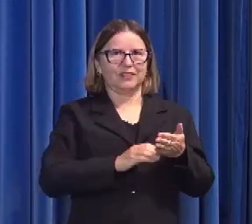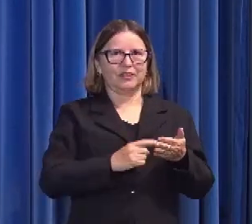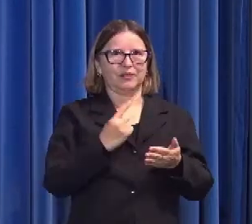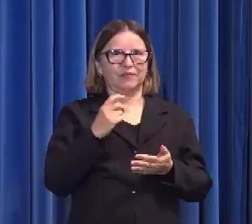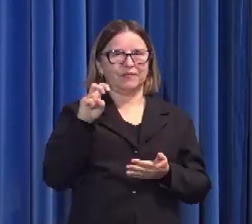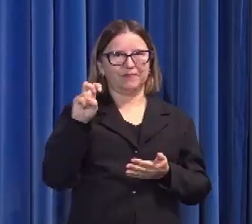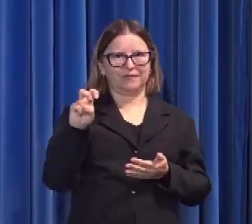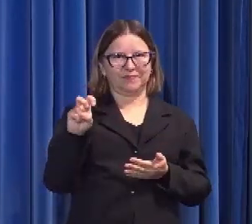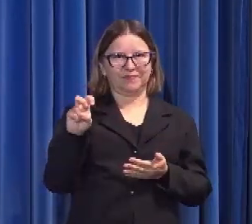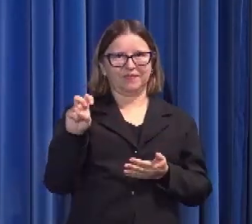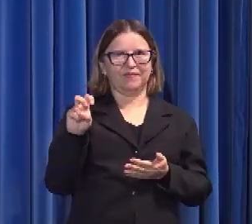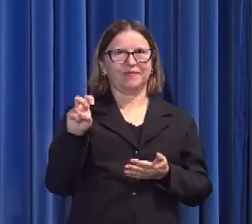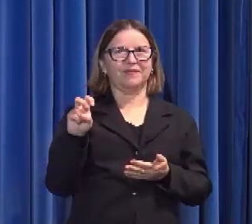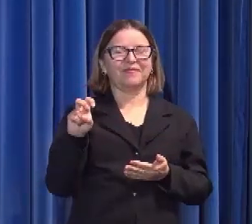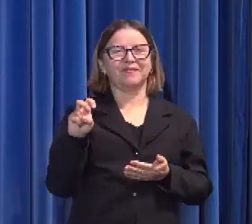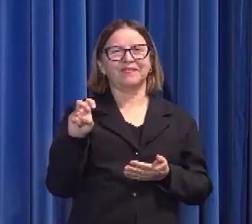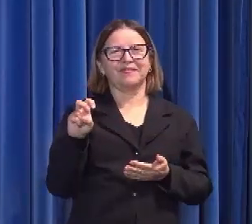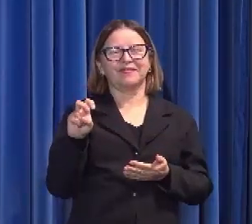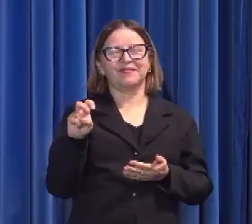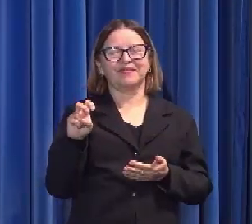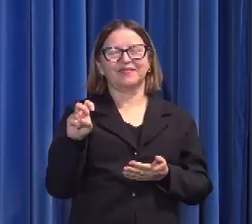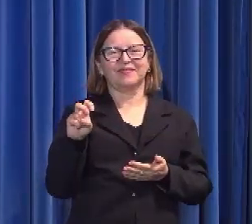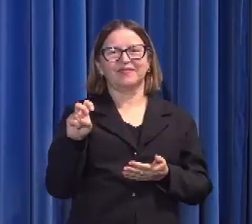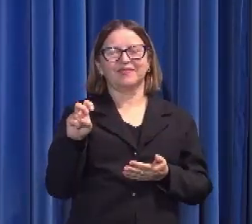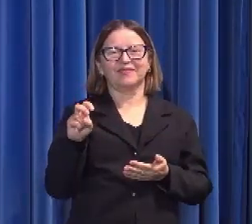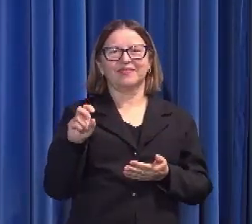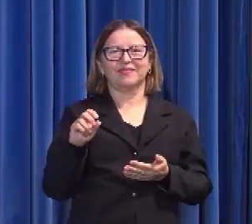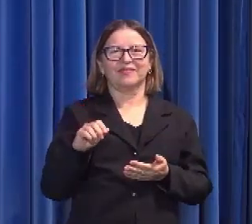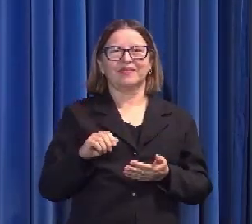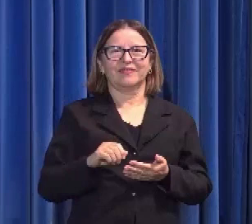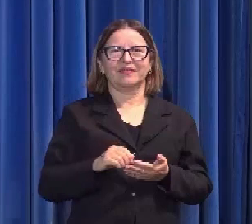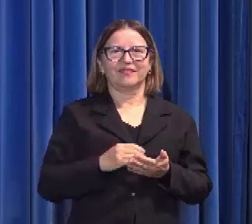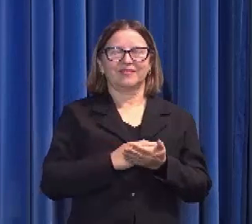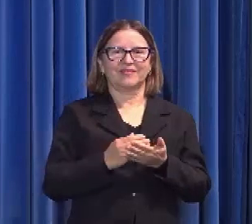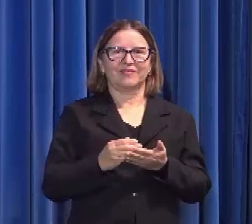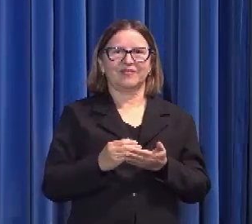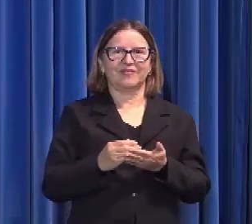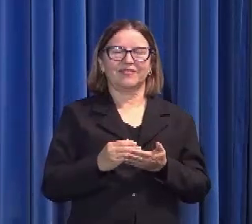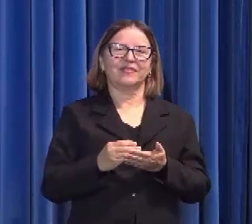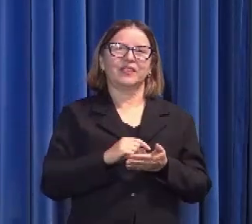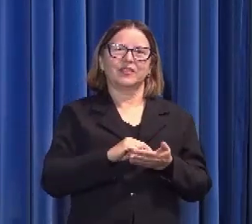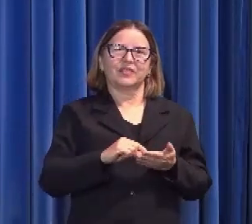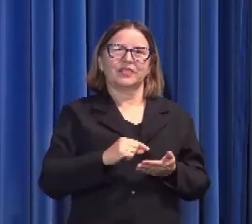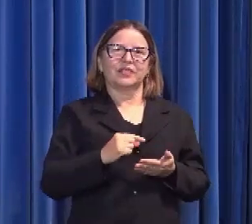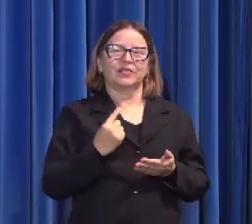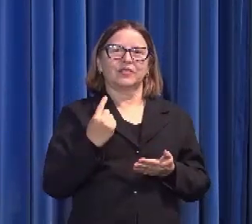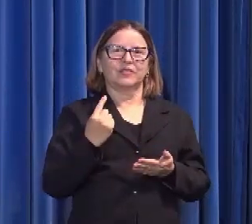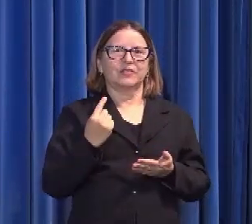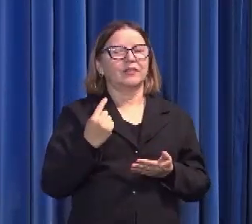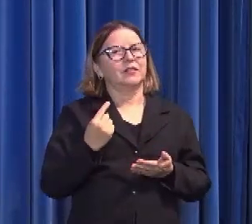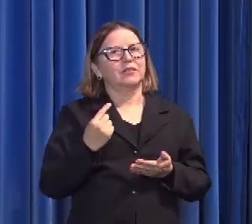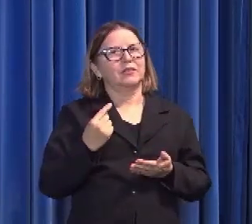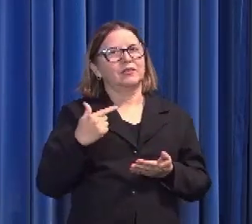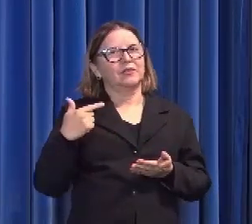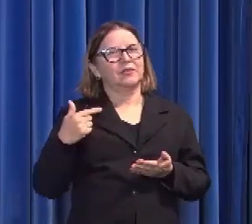João Capítulo 15 de 12 a 17